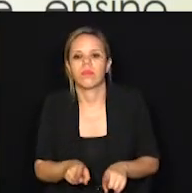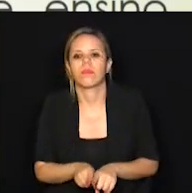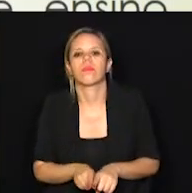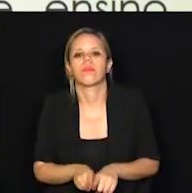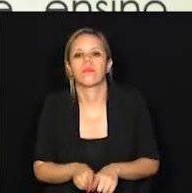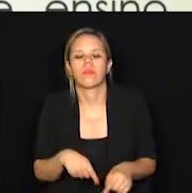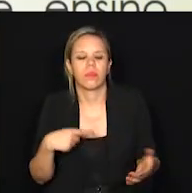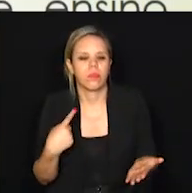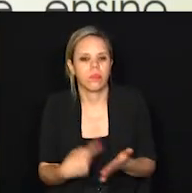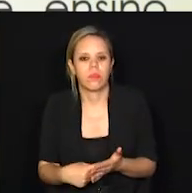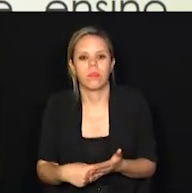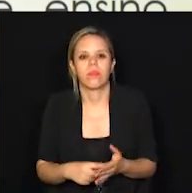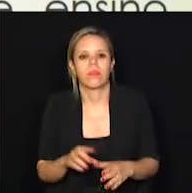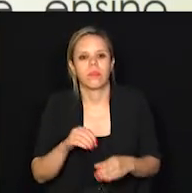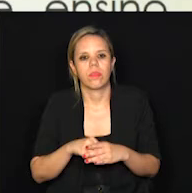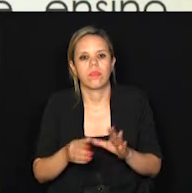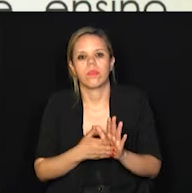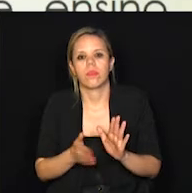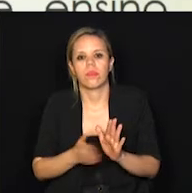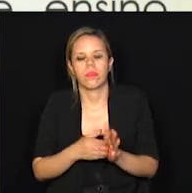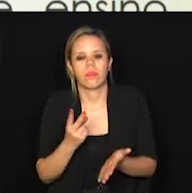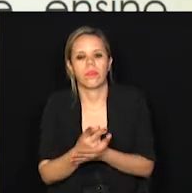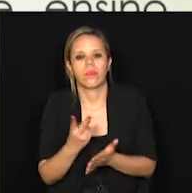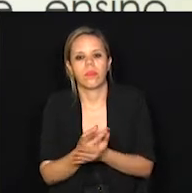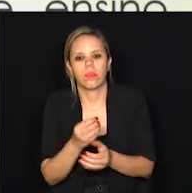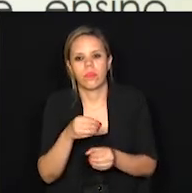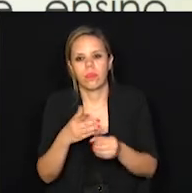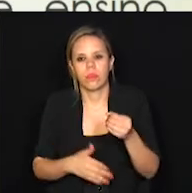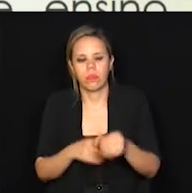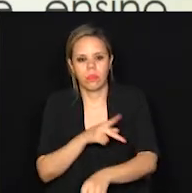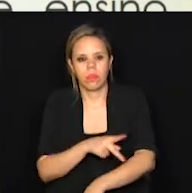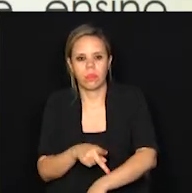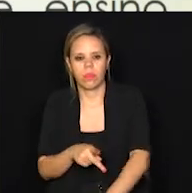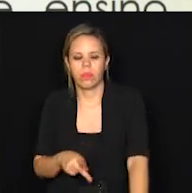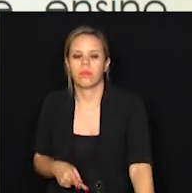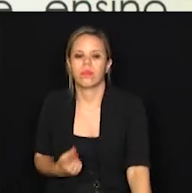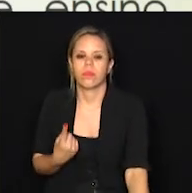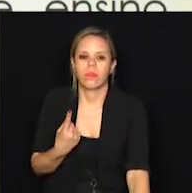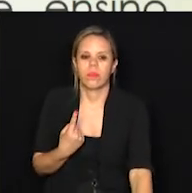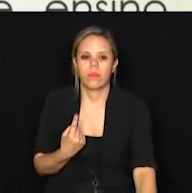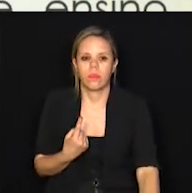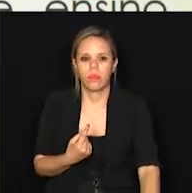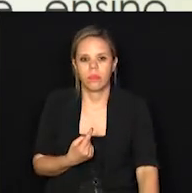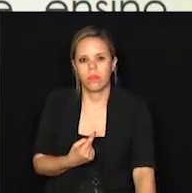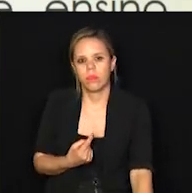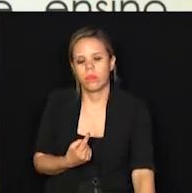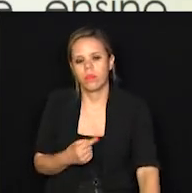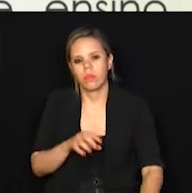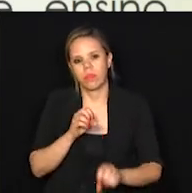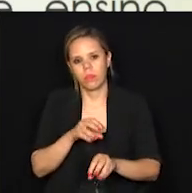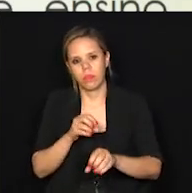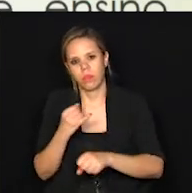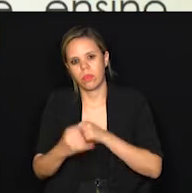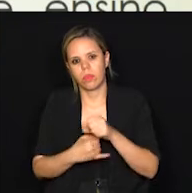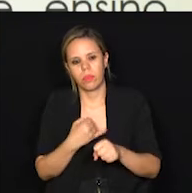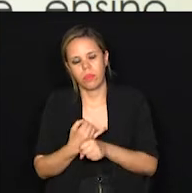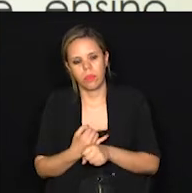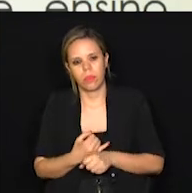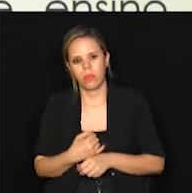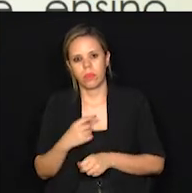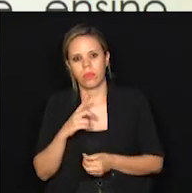os profissionais que são envolvidos com isso é uma bandeira nossa também. Nós temos colocado isso como um desafio. Nós também